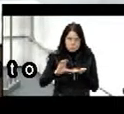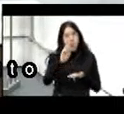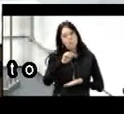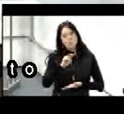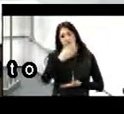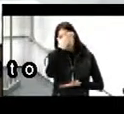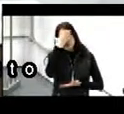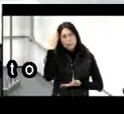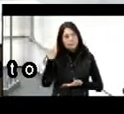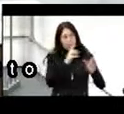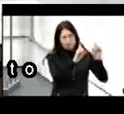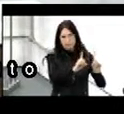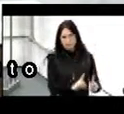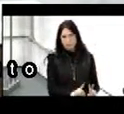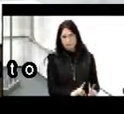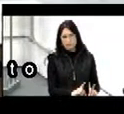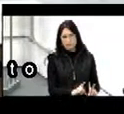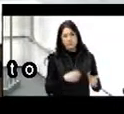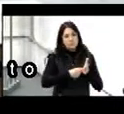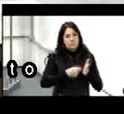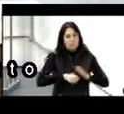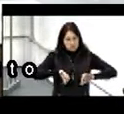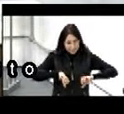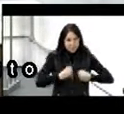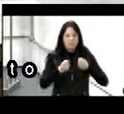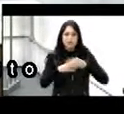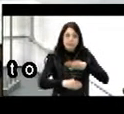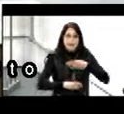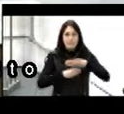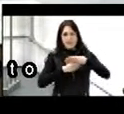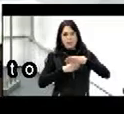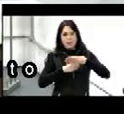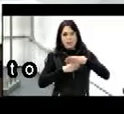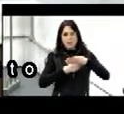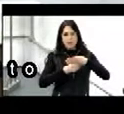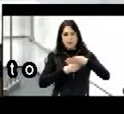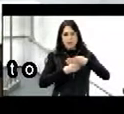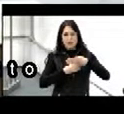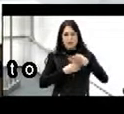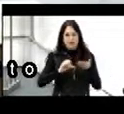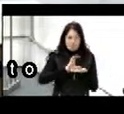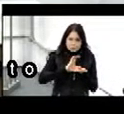com deficiência, garantindo, então, emendas no orçamento